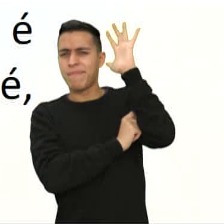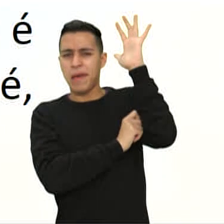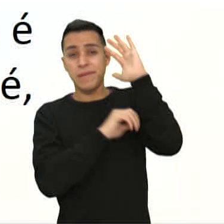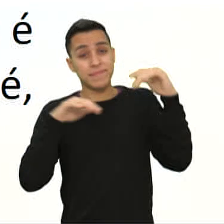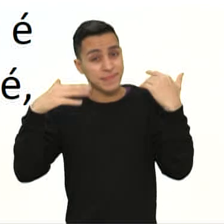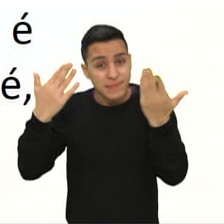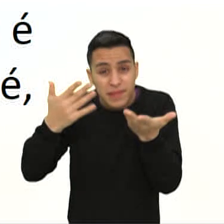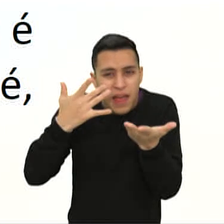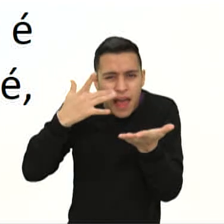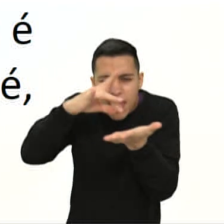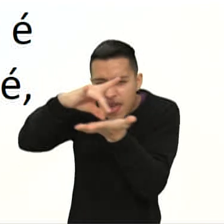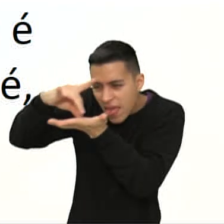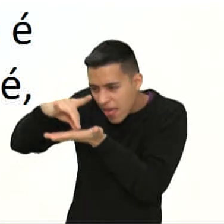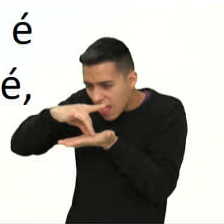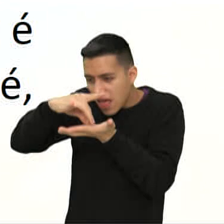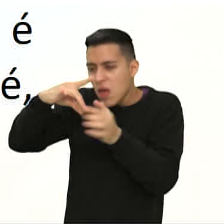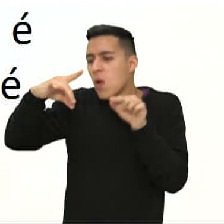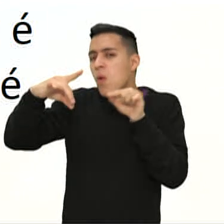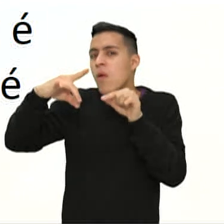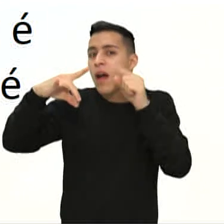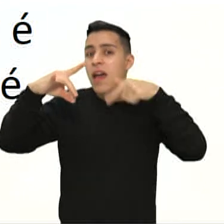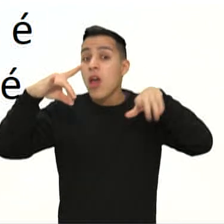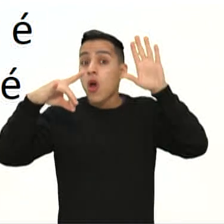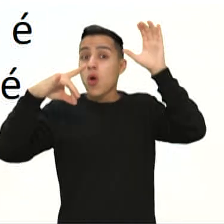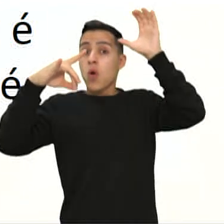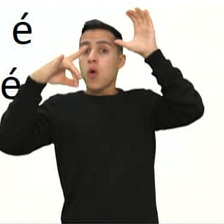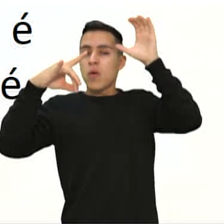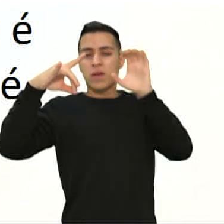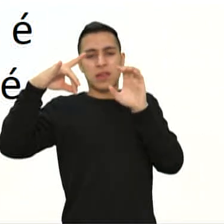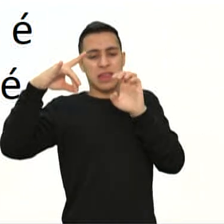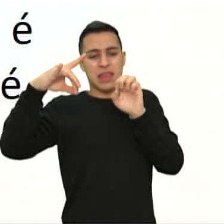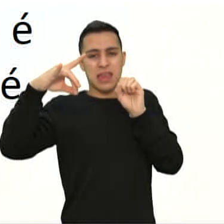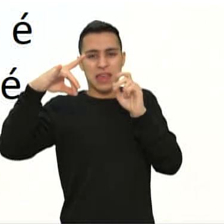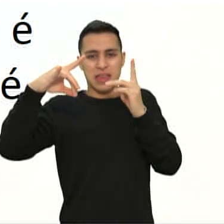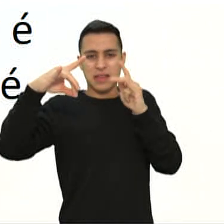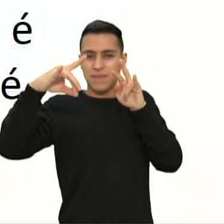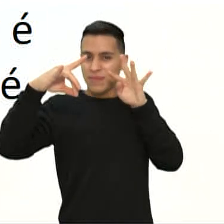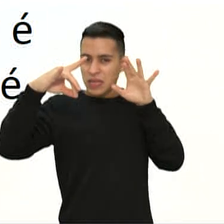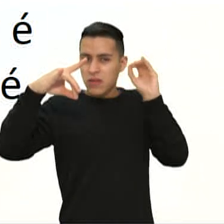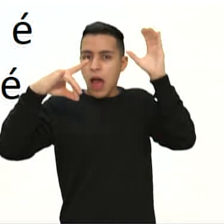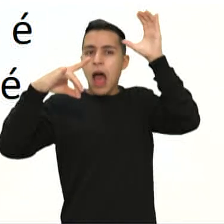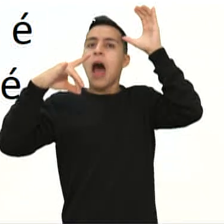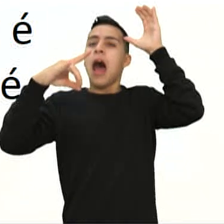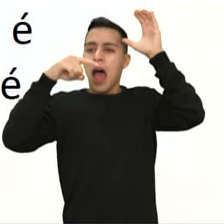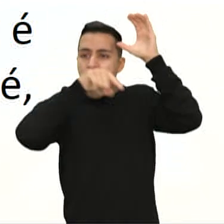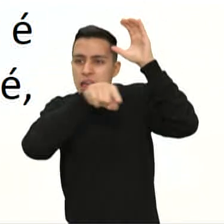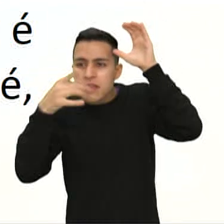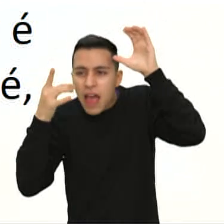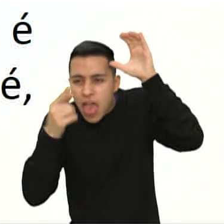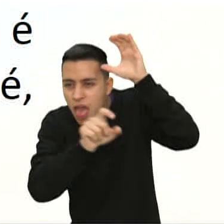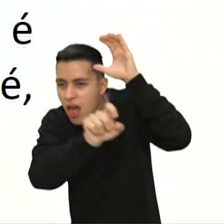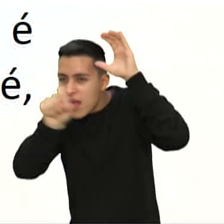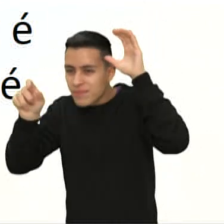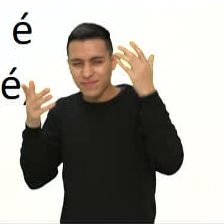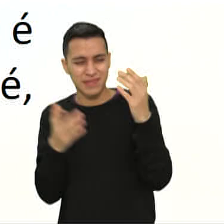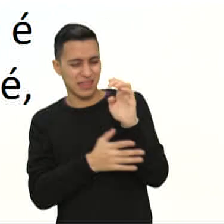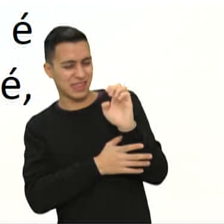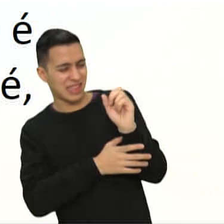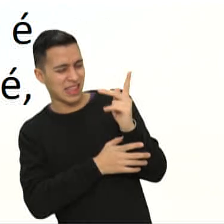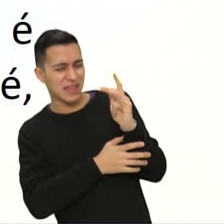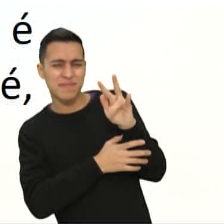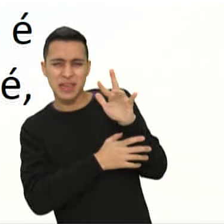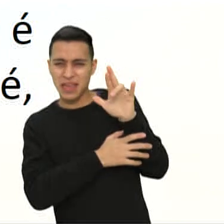portanto, fruto do espírito humano, né? Hoje, como eu já comentei anteriormente, a gente vai falar de espíritos, né?